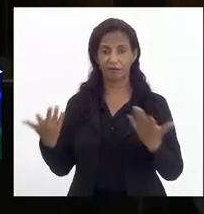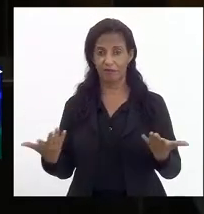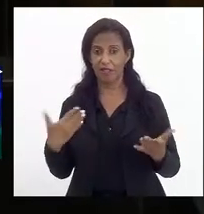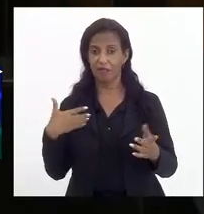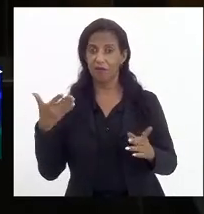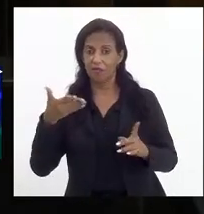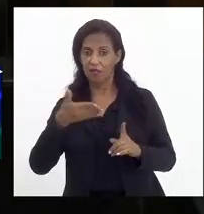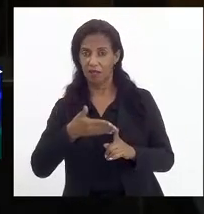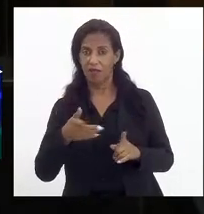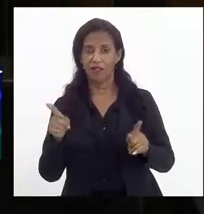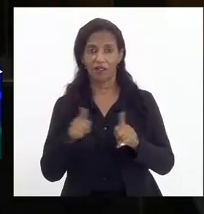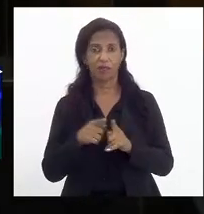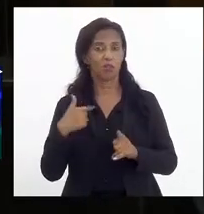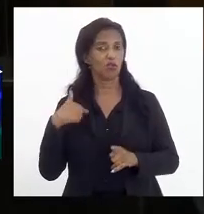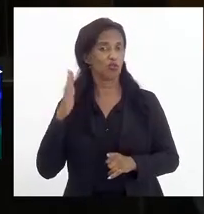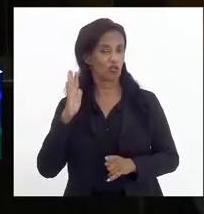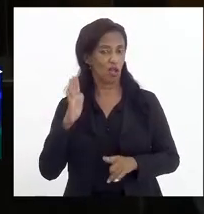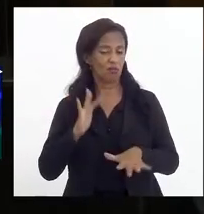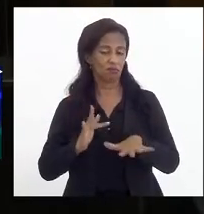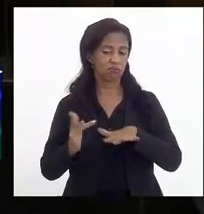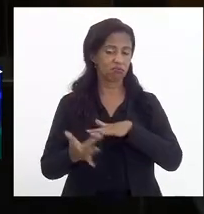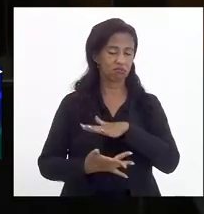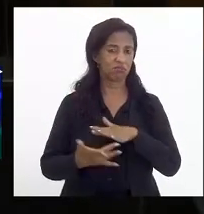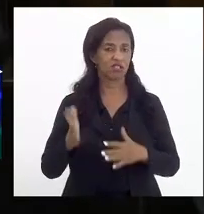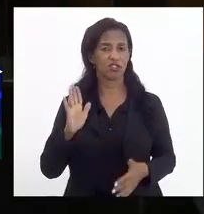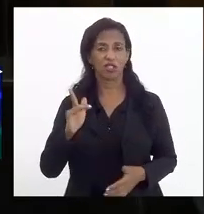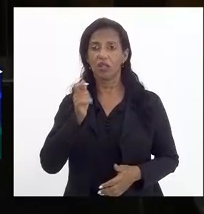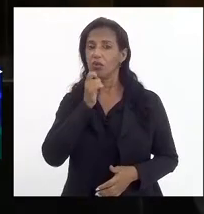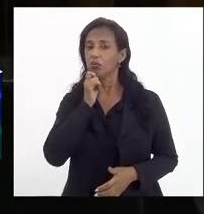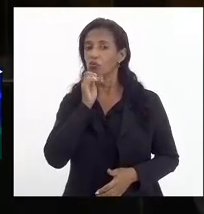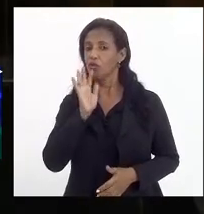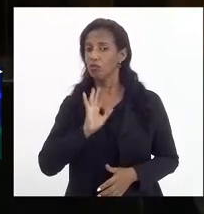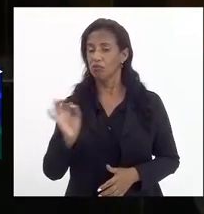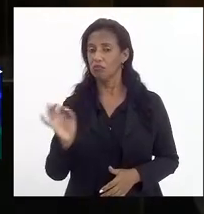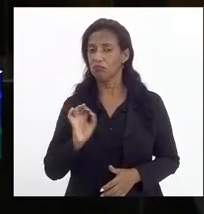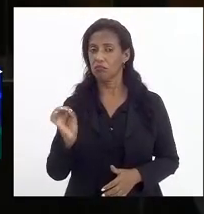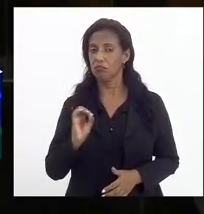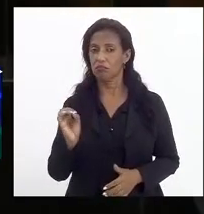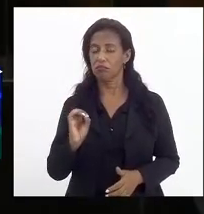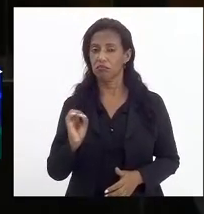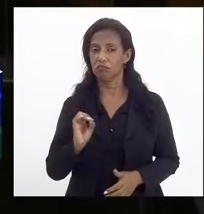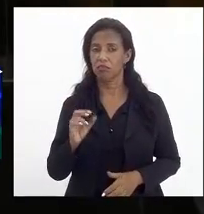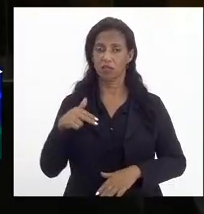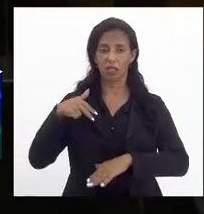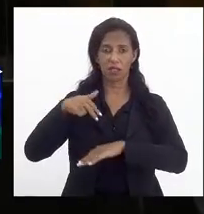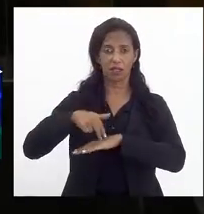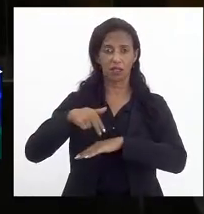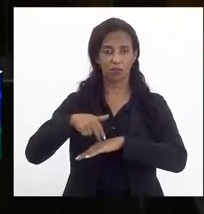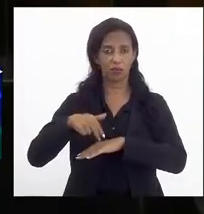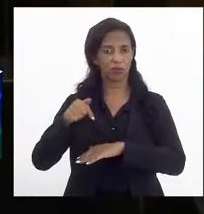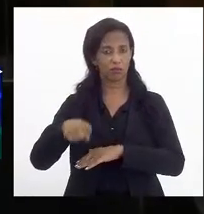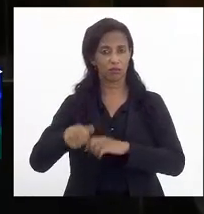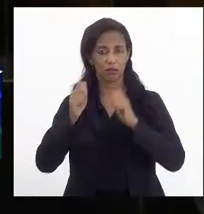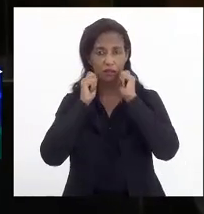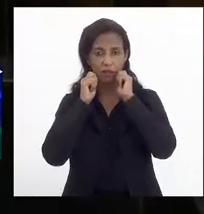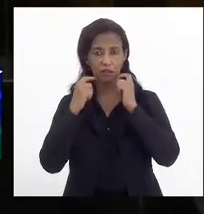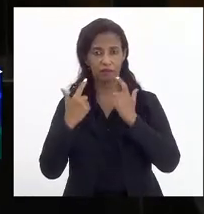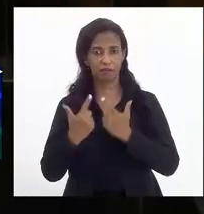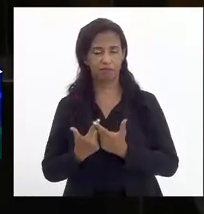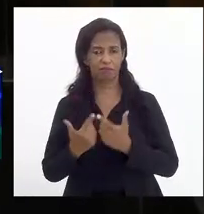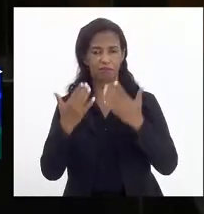me referir eu já fiz nas redes sociais mas não tinha feito ainda da Tribuna do Parlamento Fluminense